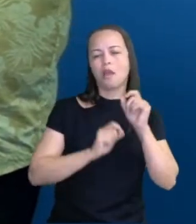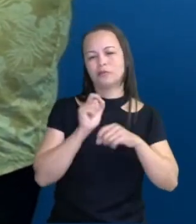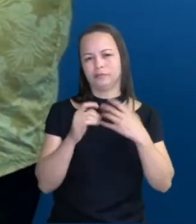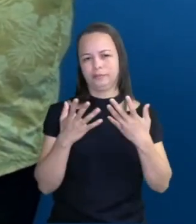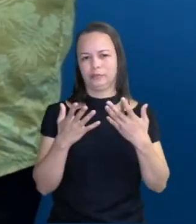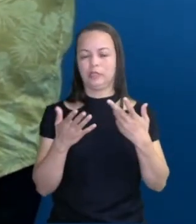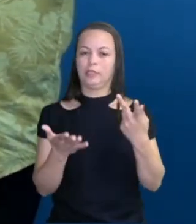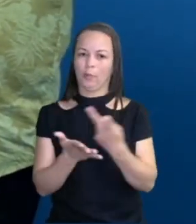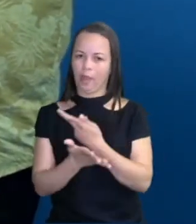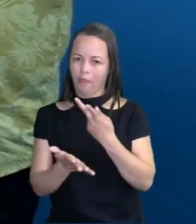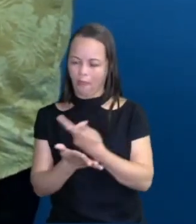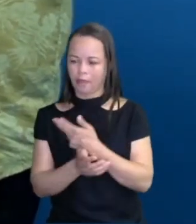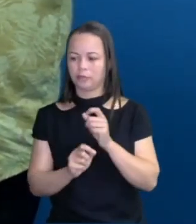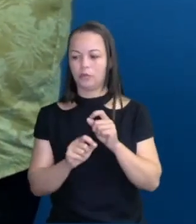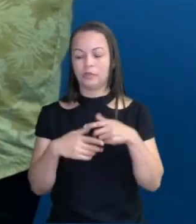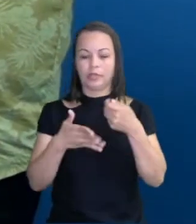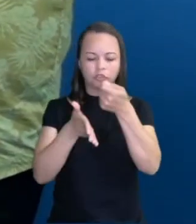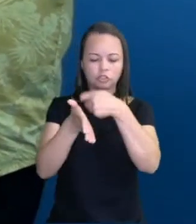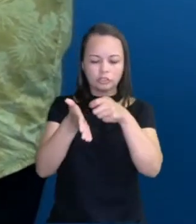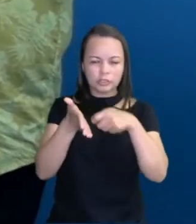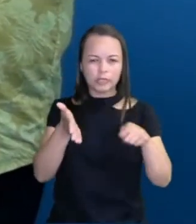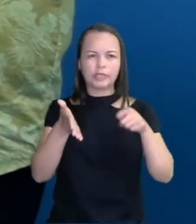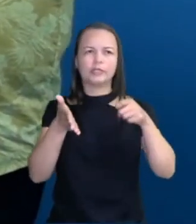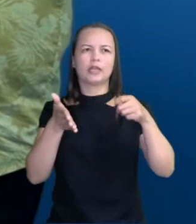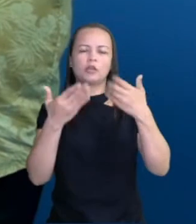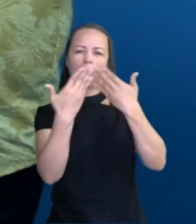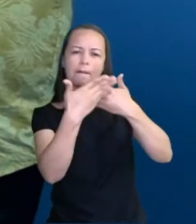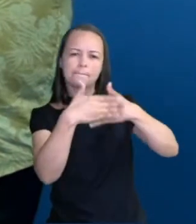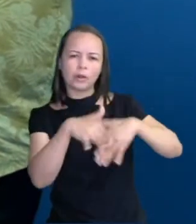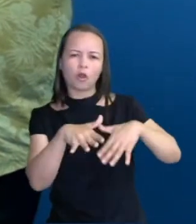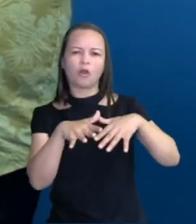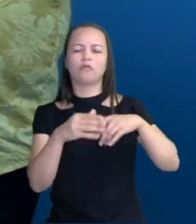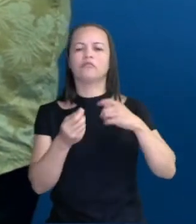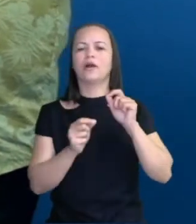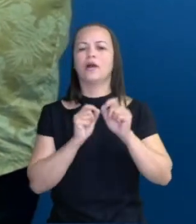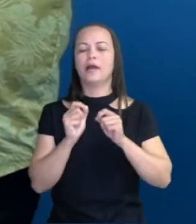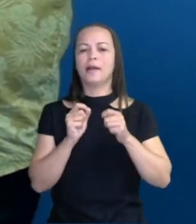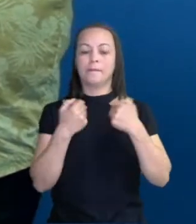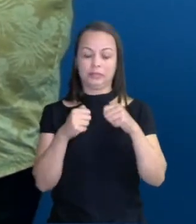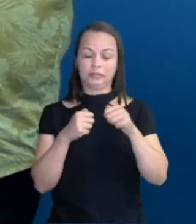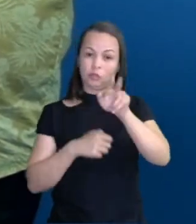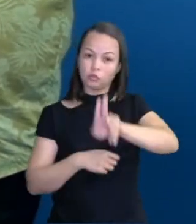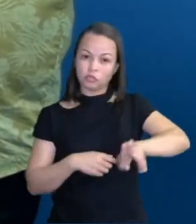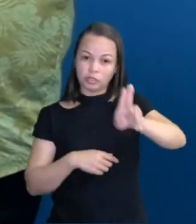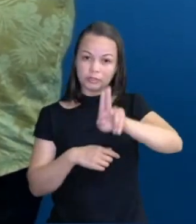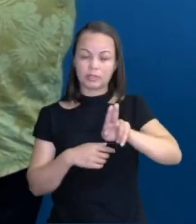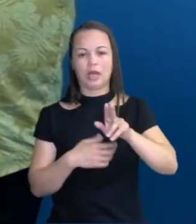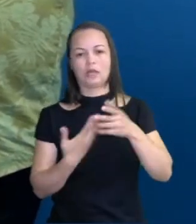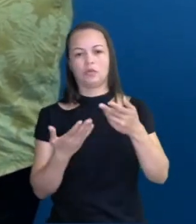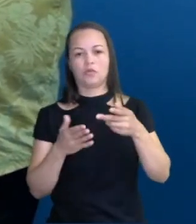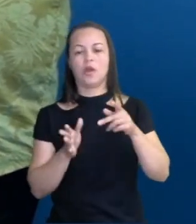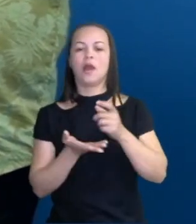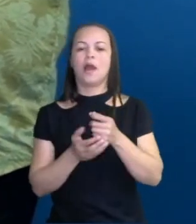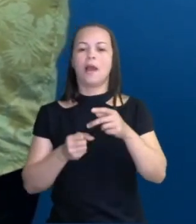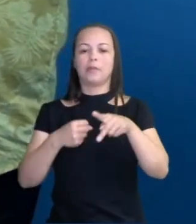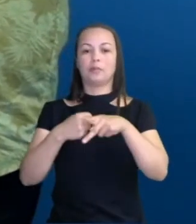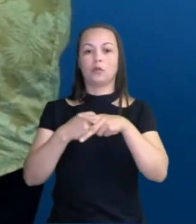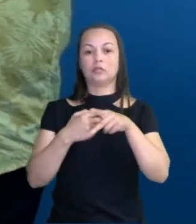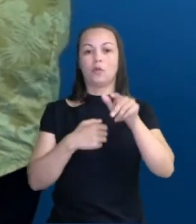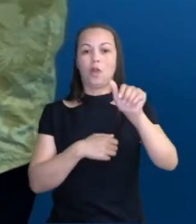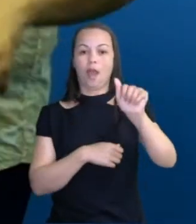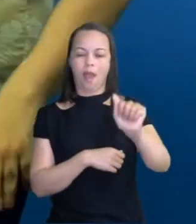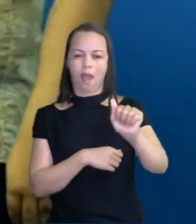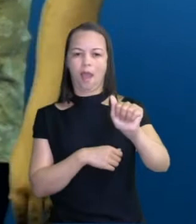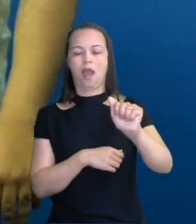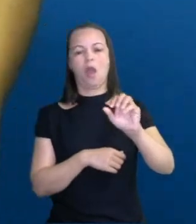Porém na escrita de um texto em uma prova nós sempre temos que utilizar o a preposição a o a preposição